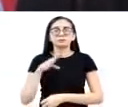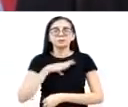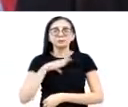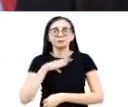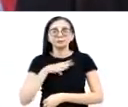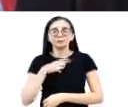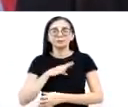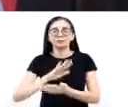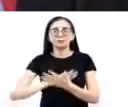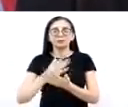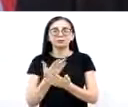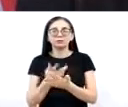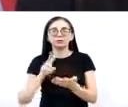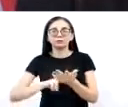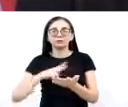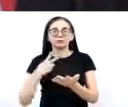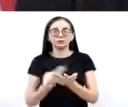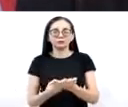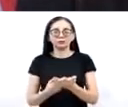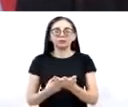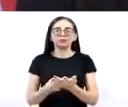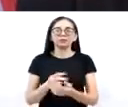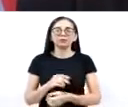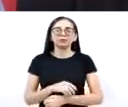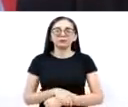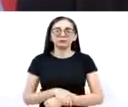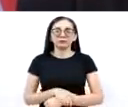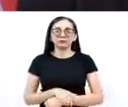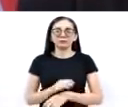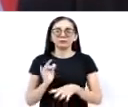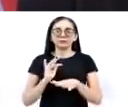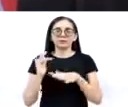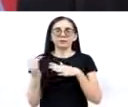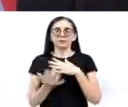Português, Tradução e Interpretação, Instituto Atenas,